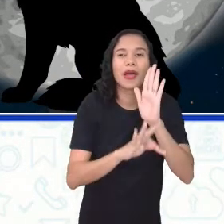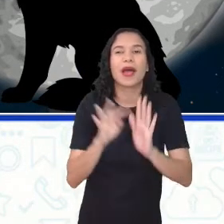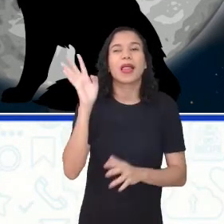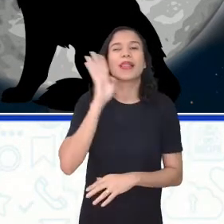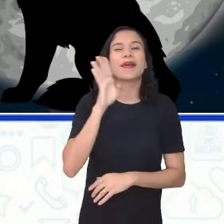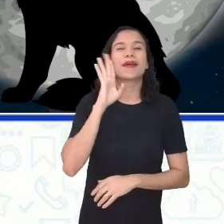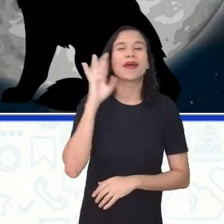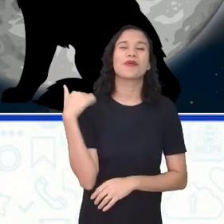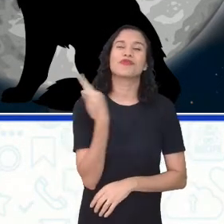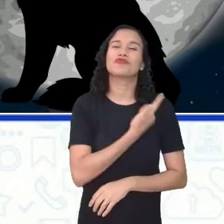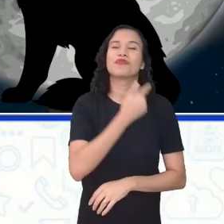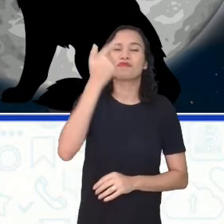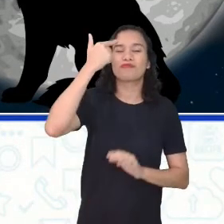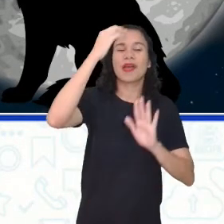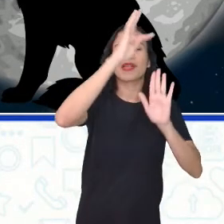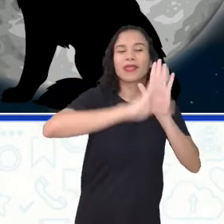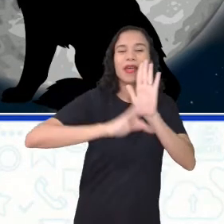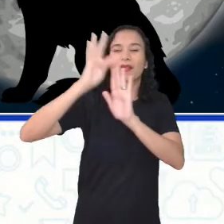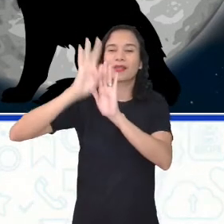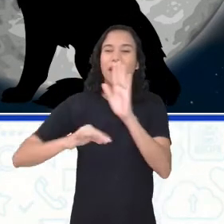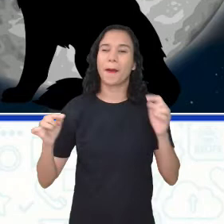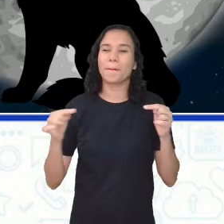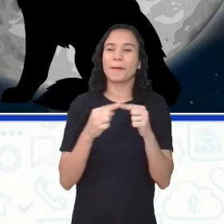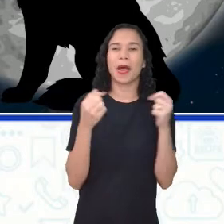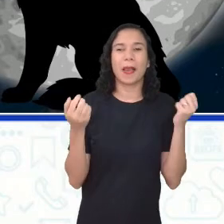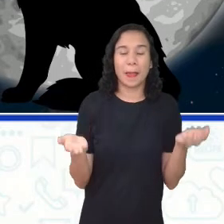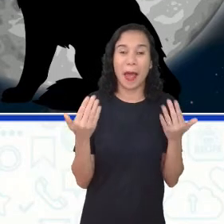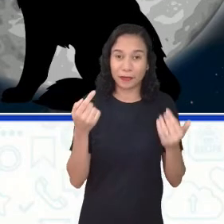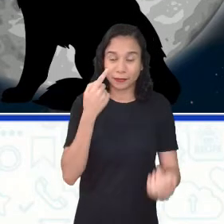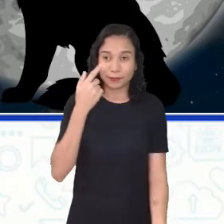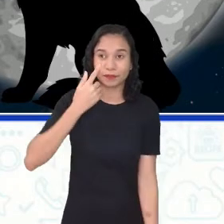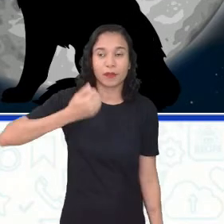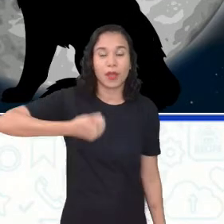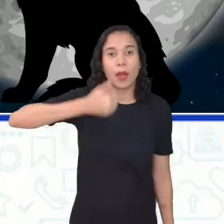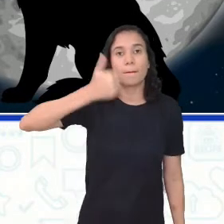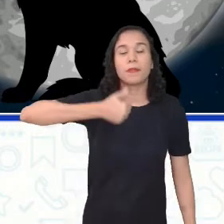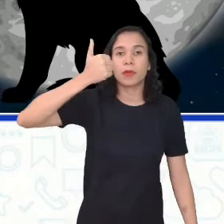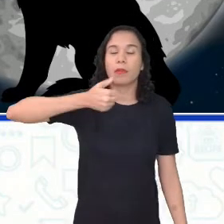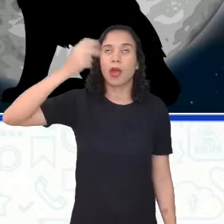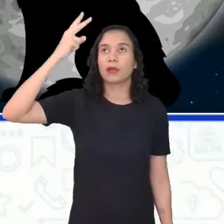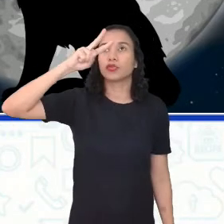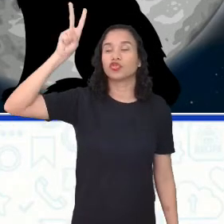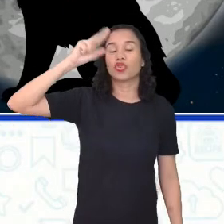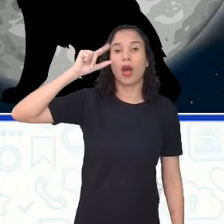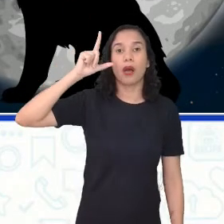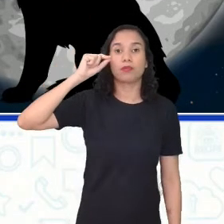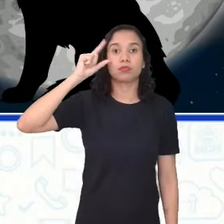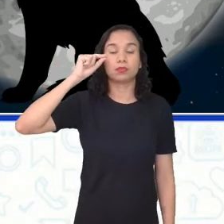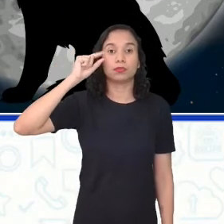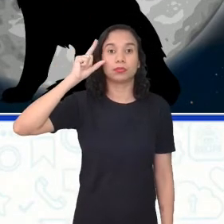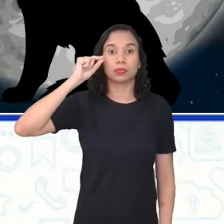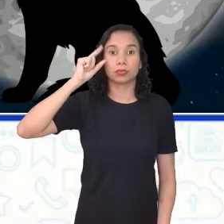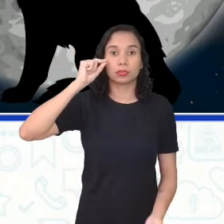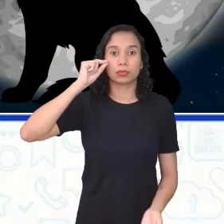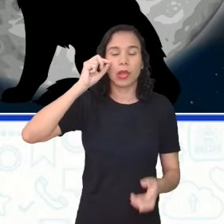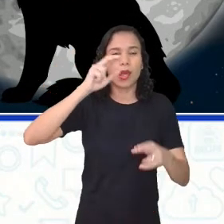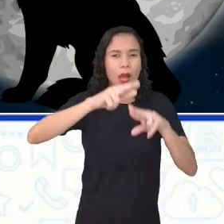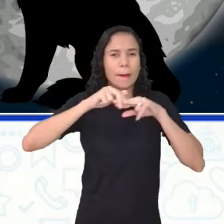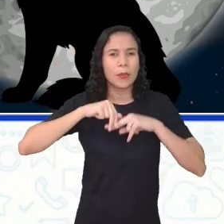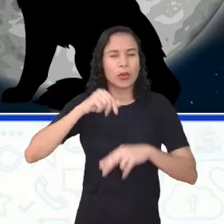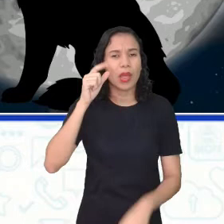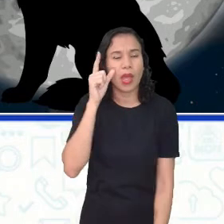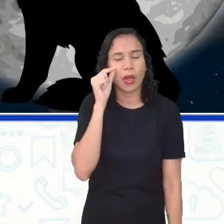pensar a intertextualidade de uma forma bem leve. Vamos lá. Primeira história de insônia. Porque o sono